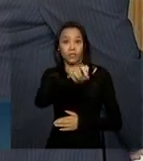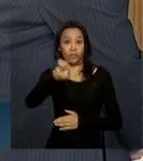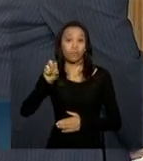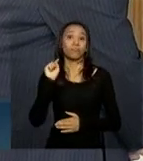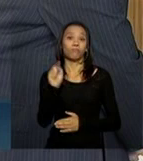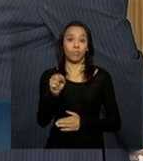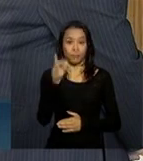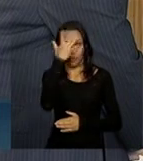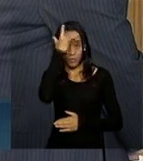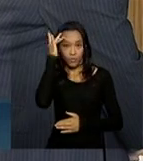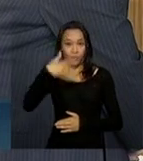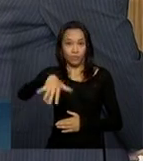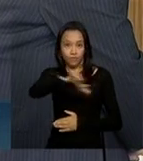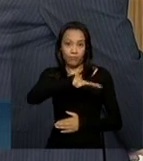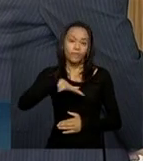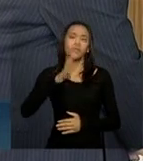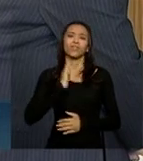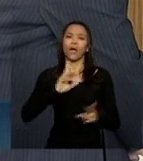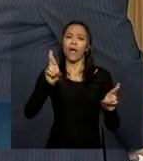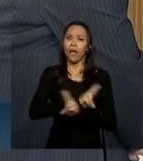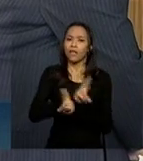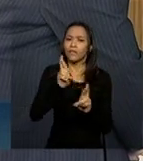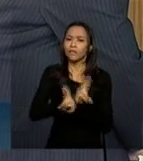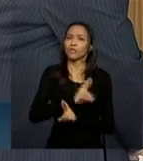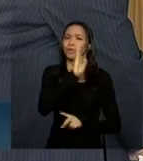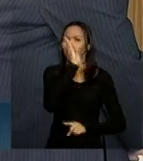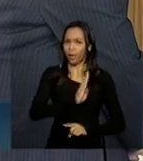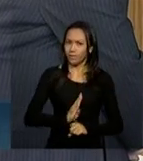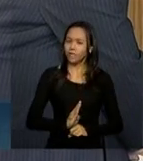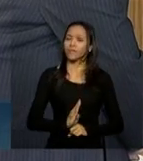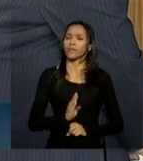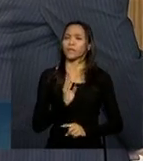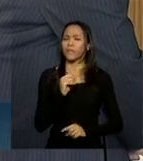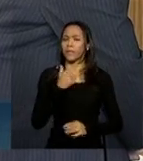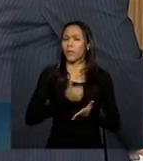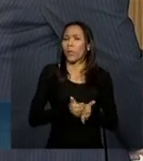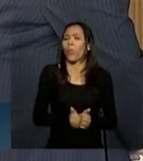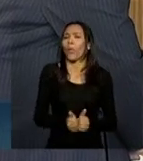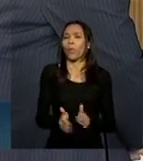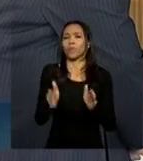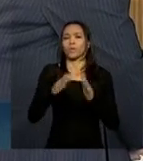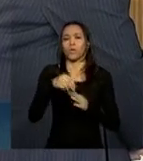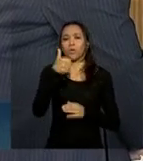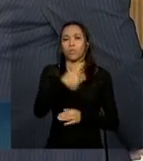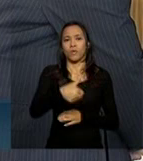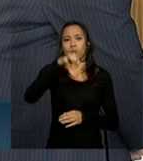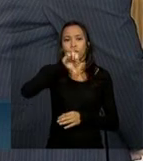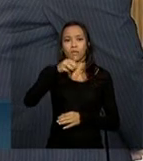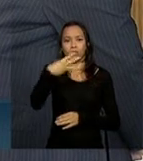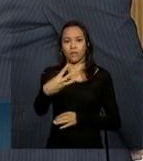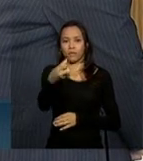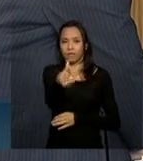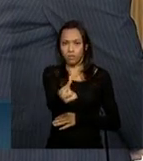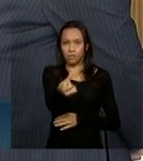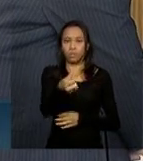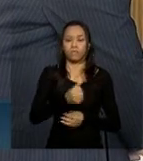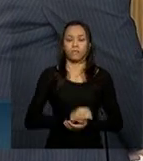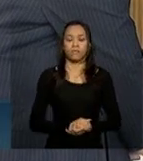que estabeleceu relações diplomáticas com o Brasil em 1836.